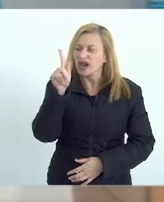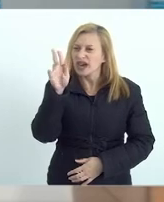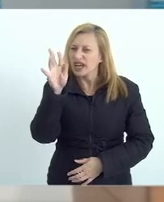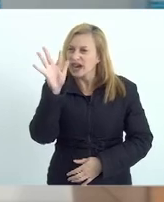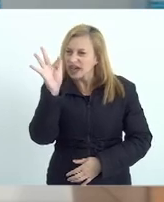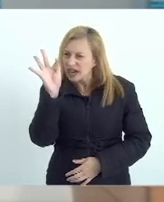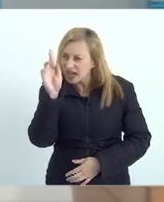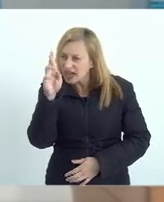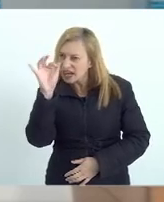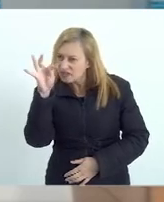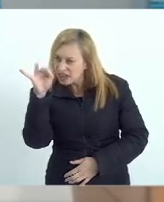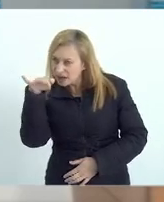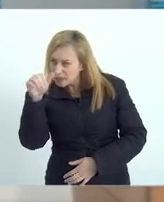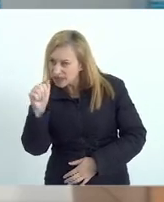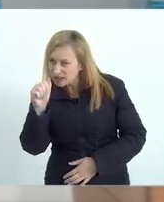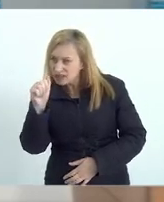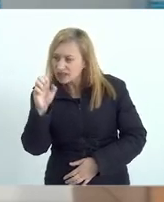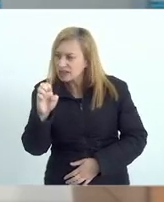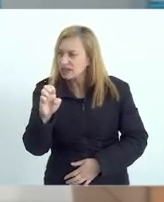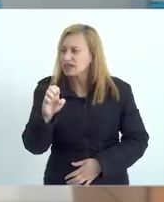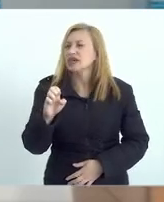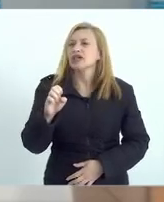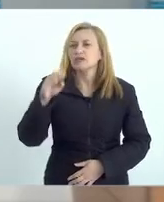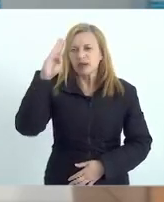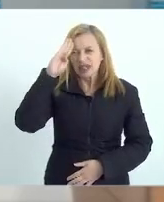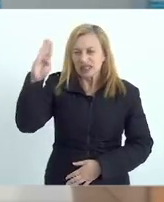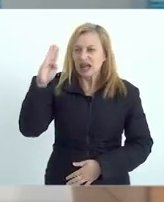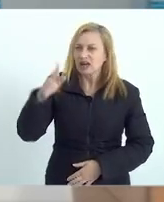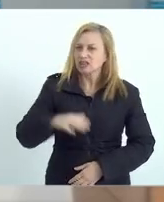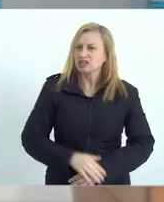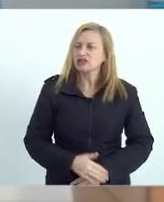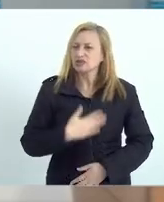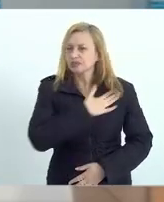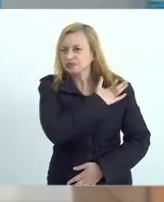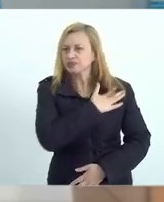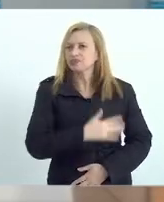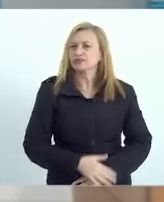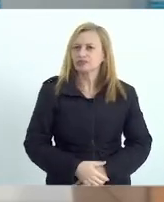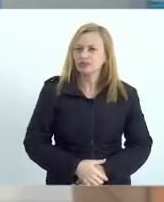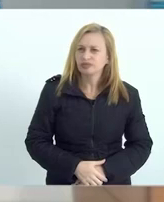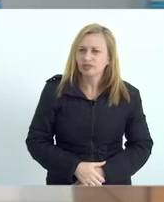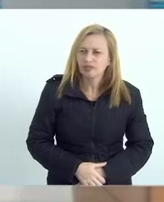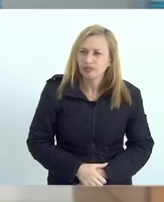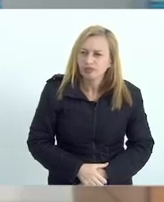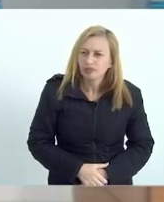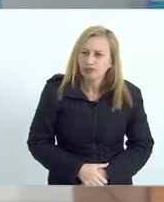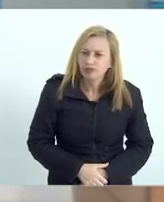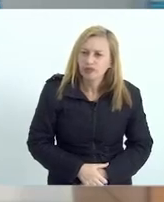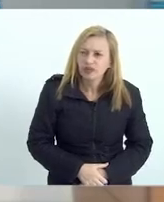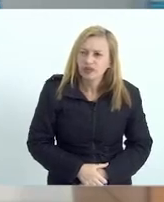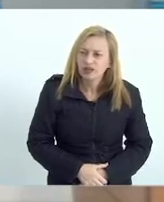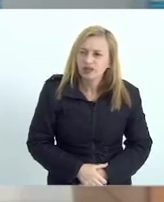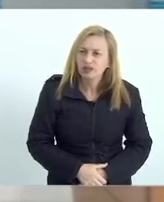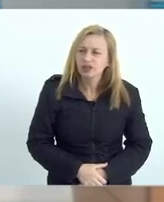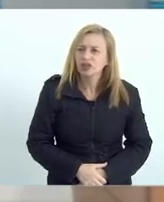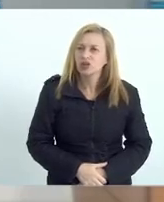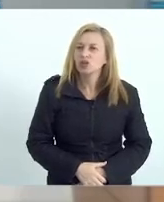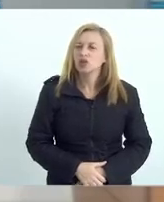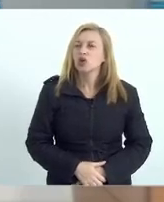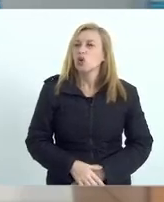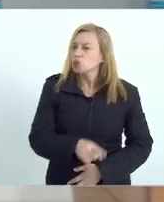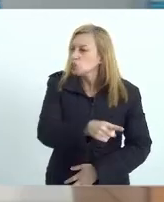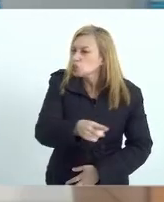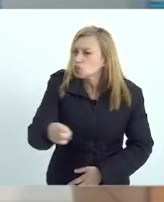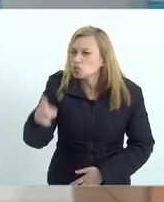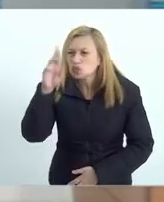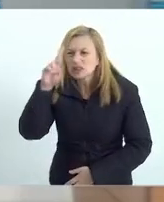os senhores isso vem de longa data eu não irei permitir que o